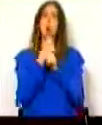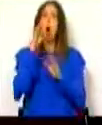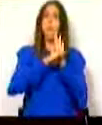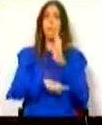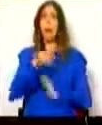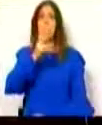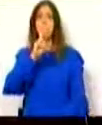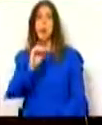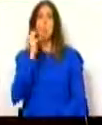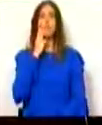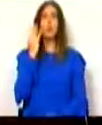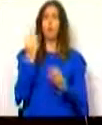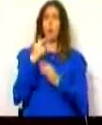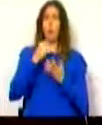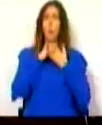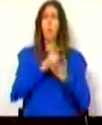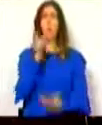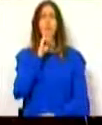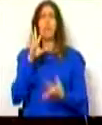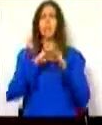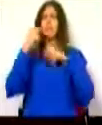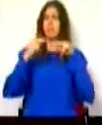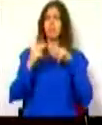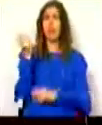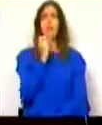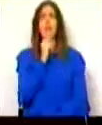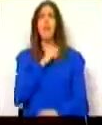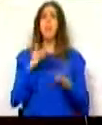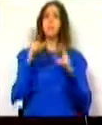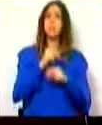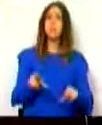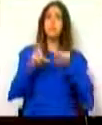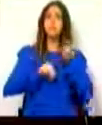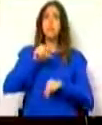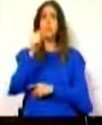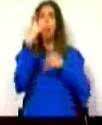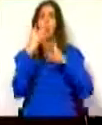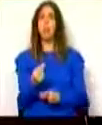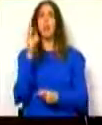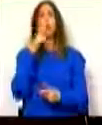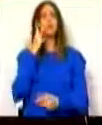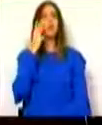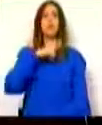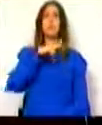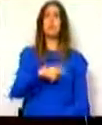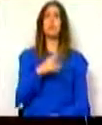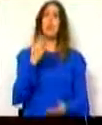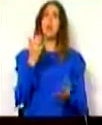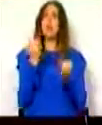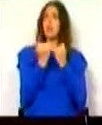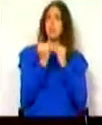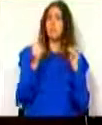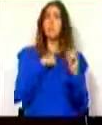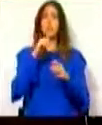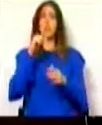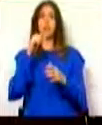ProMuseus. É um importante apoio financeiro que contribui para a modernização e qualificação dos museus portugueses, não dependentes da